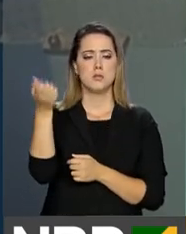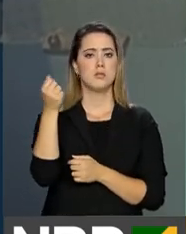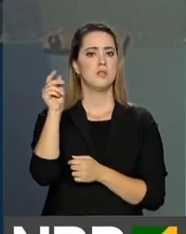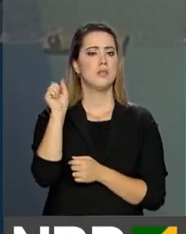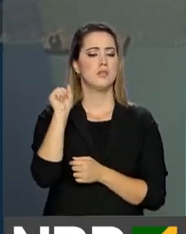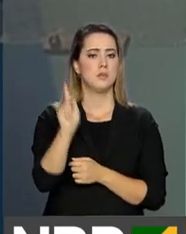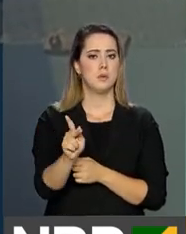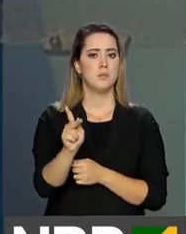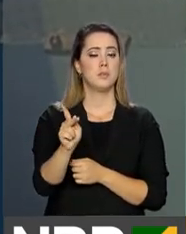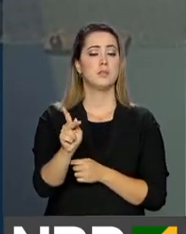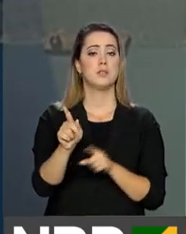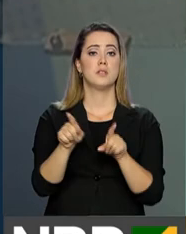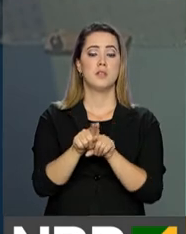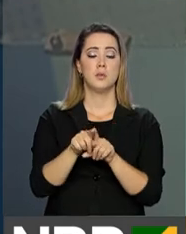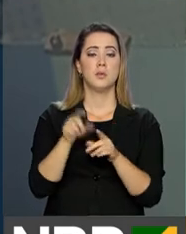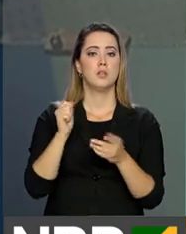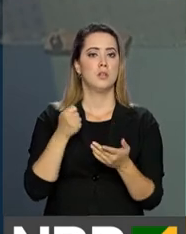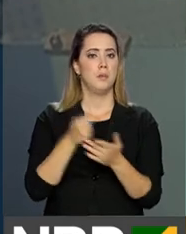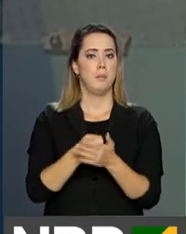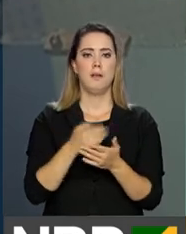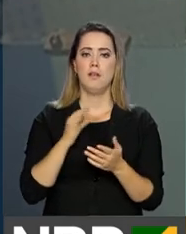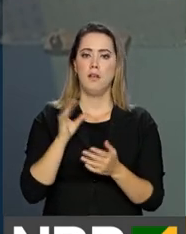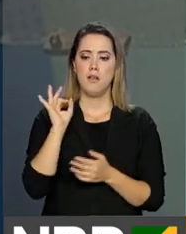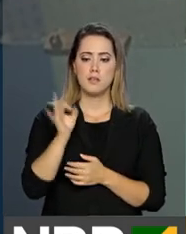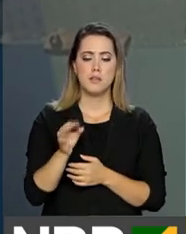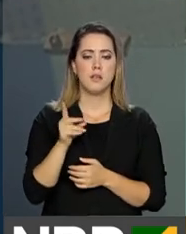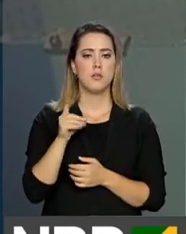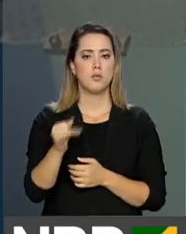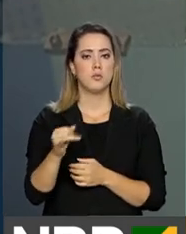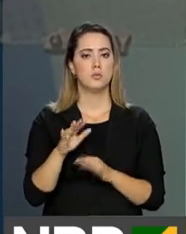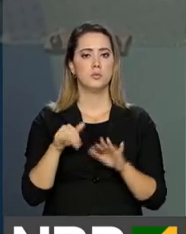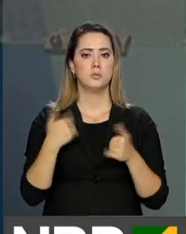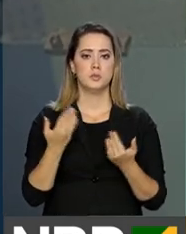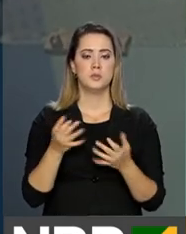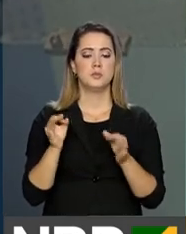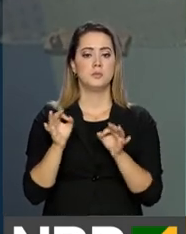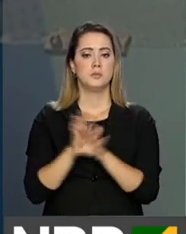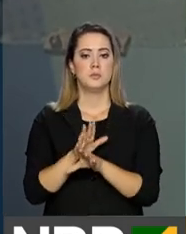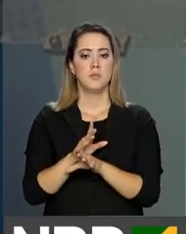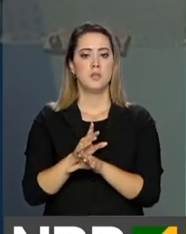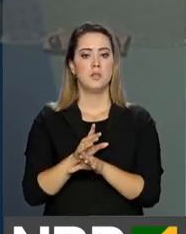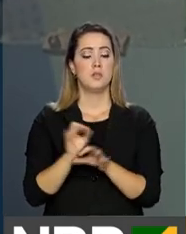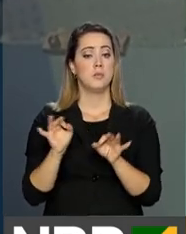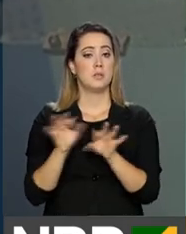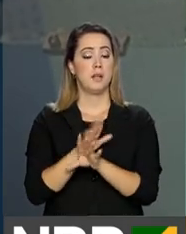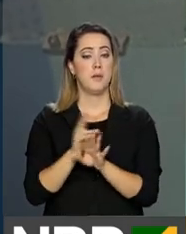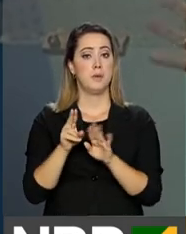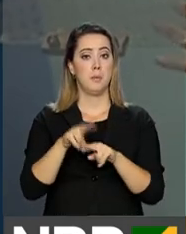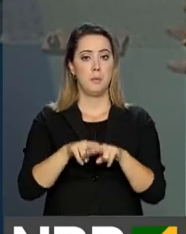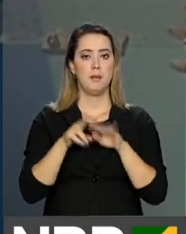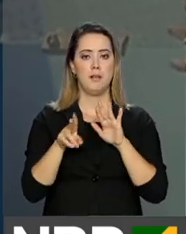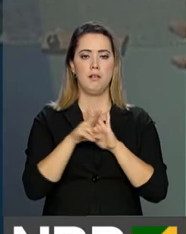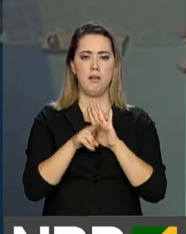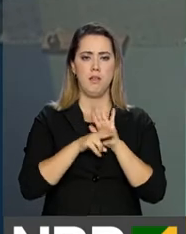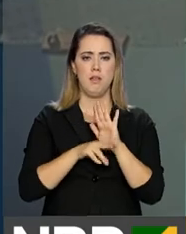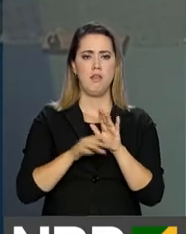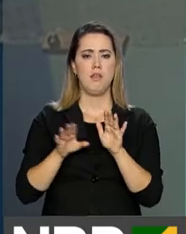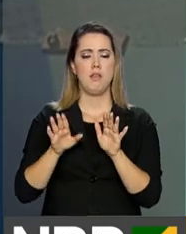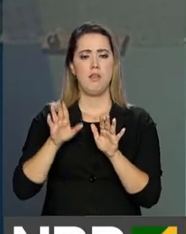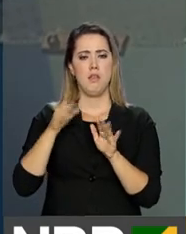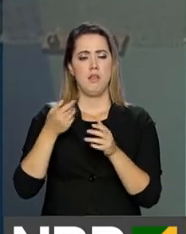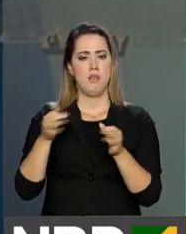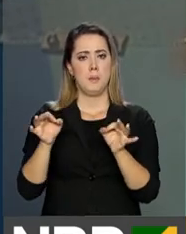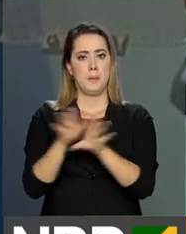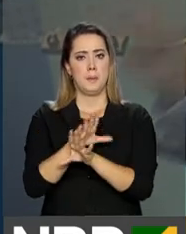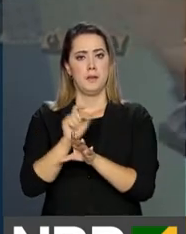Previdência Social. Especialmente, nós estamos, por meio dela, eliminando privilégios. Isto é que nós estamos fazendo. Quem ganha